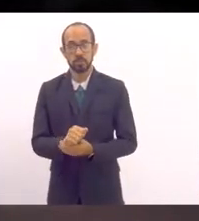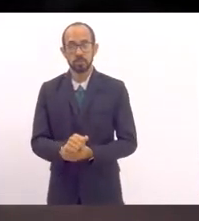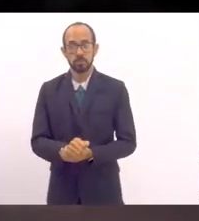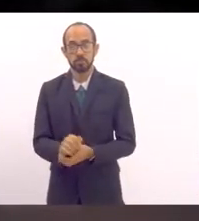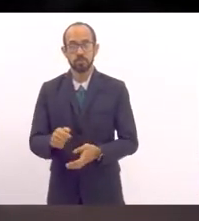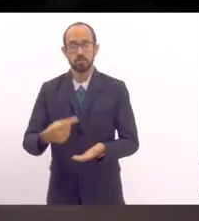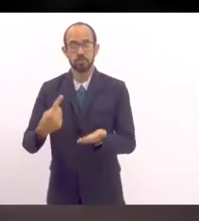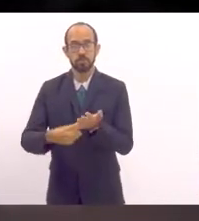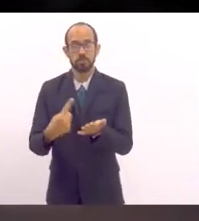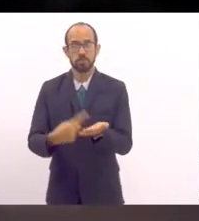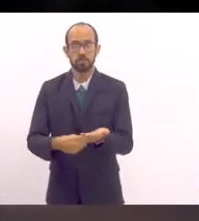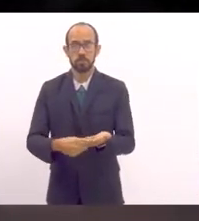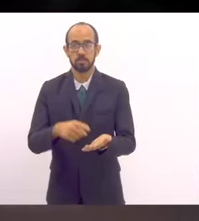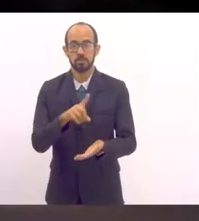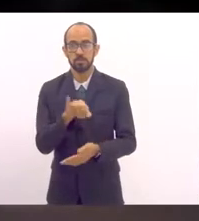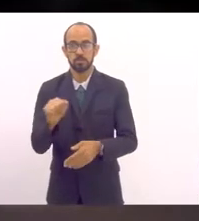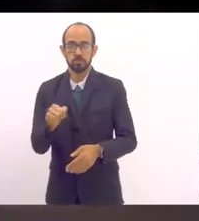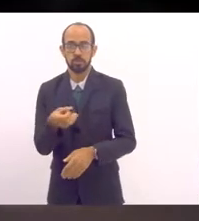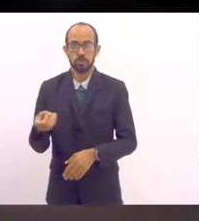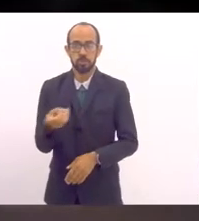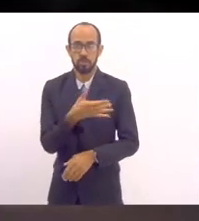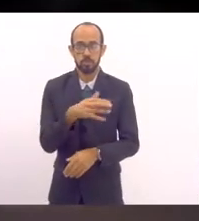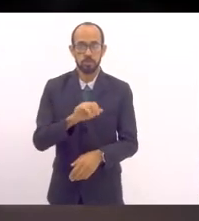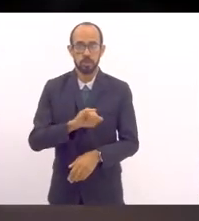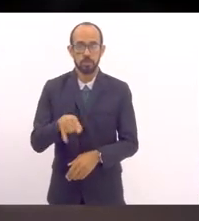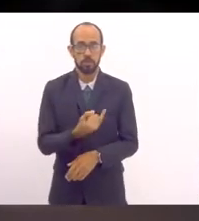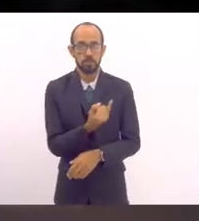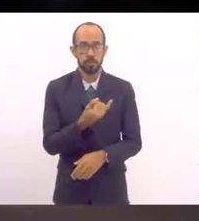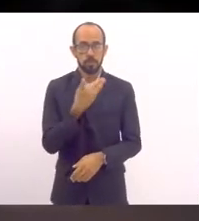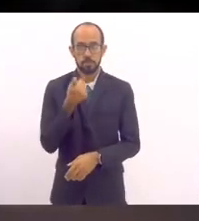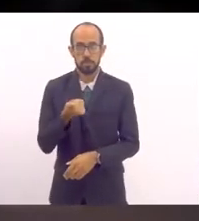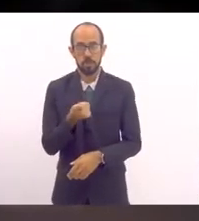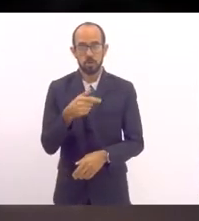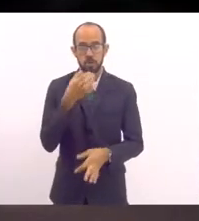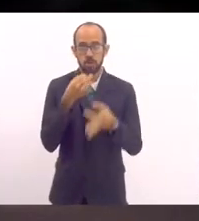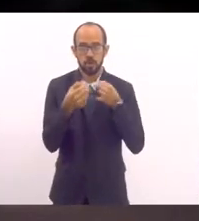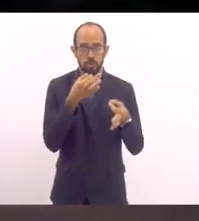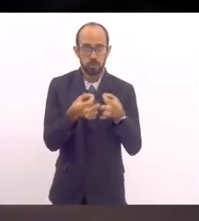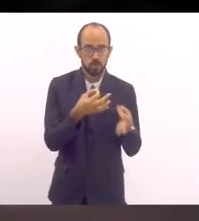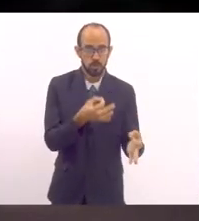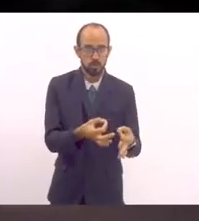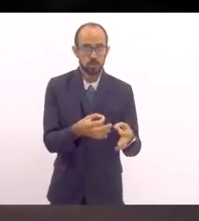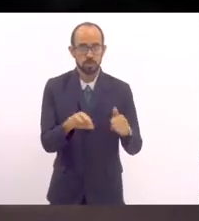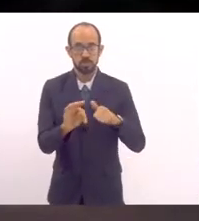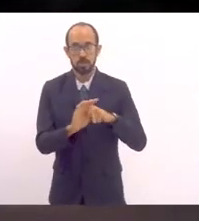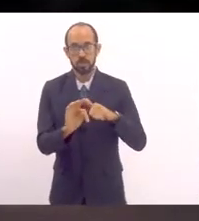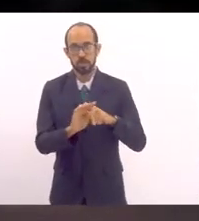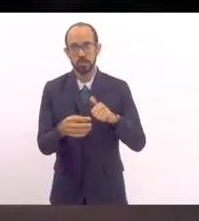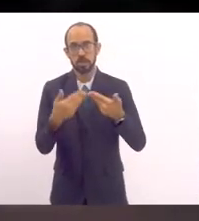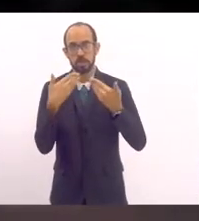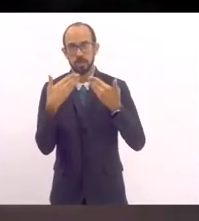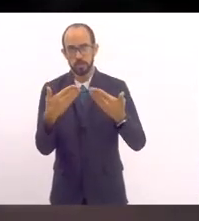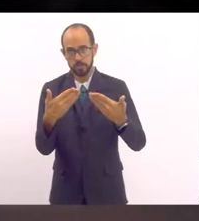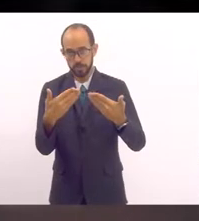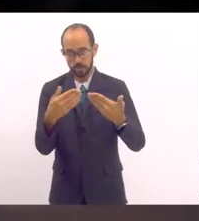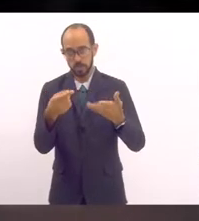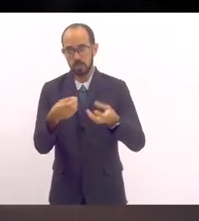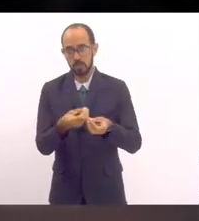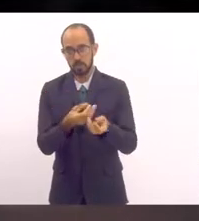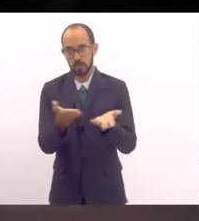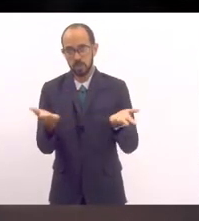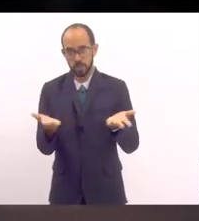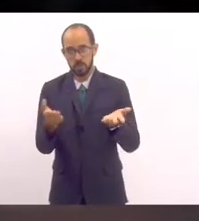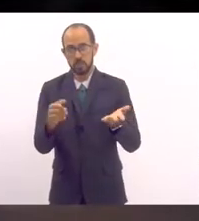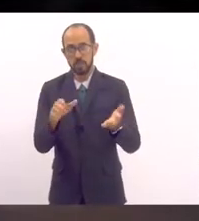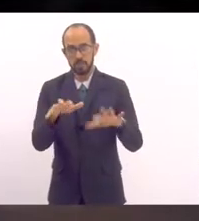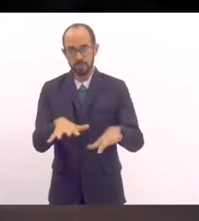melhor aproveitamento das ideias e opiniões técnicas a serem apresentadas, ofertando assim